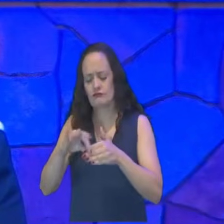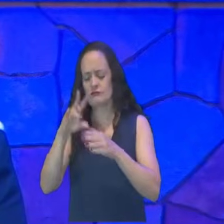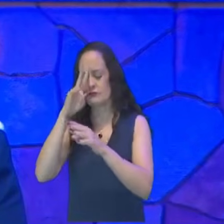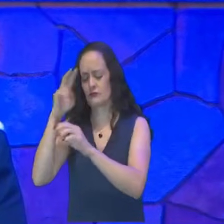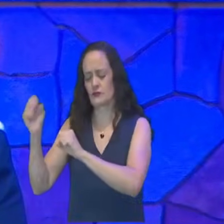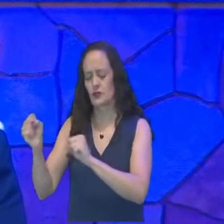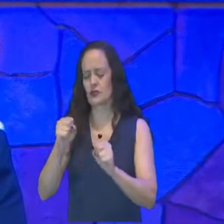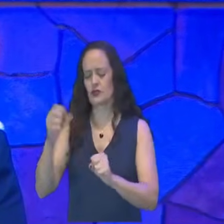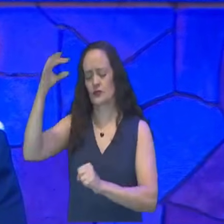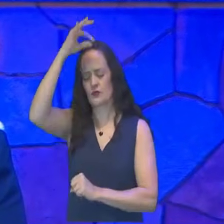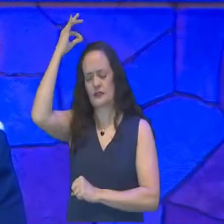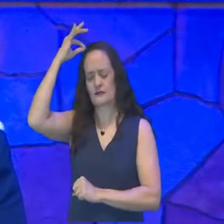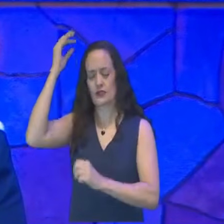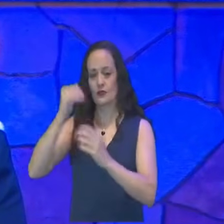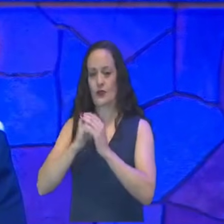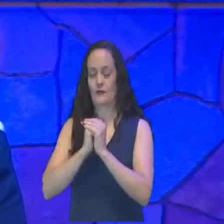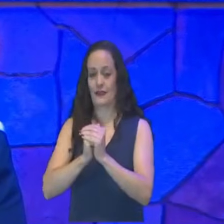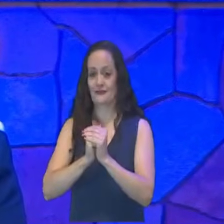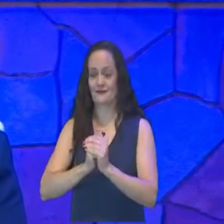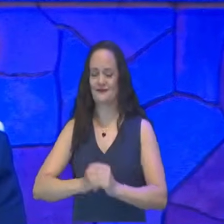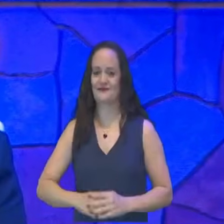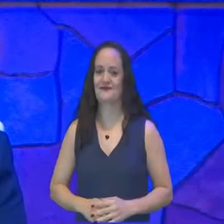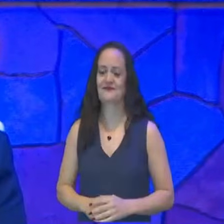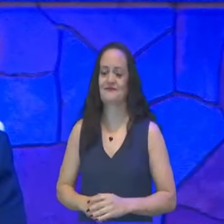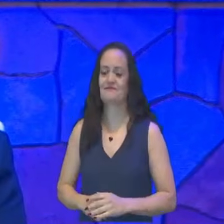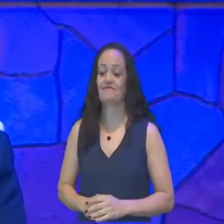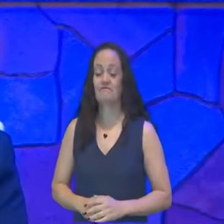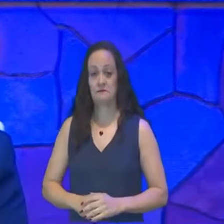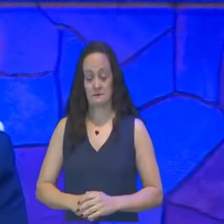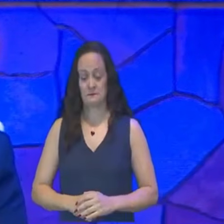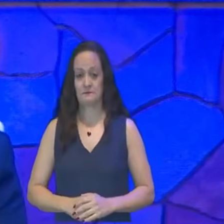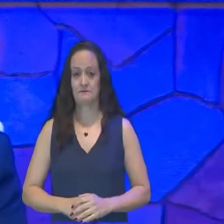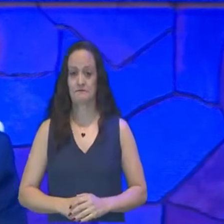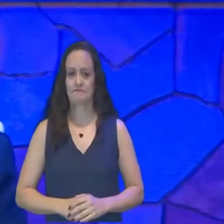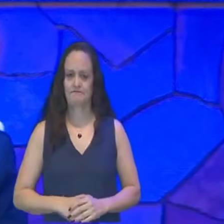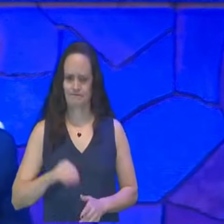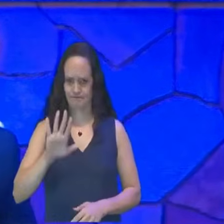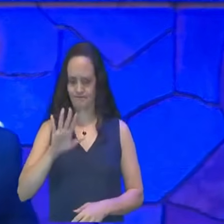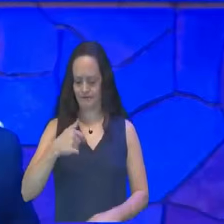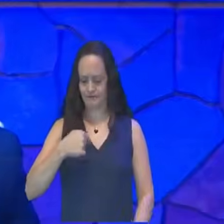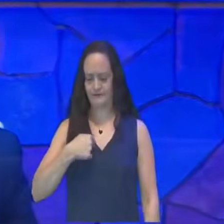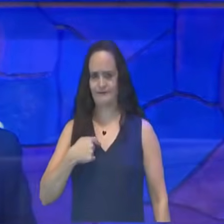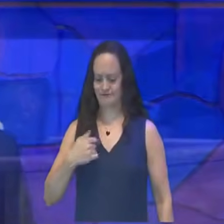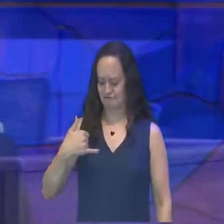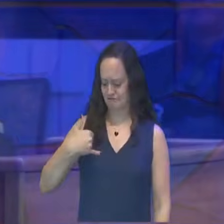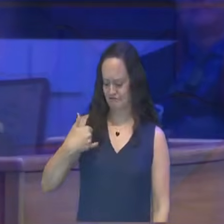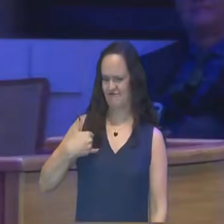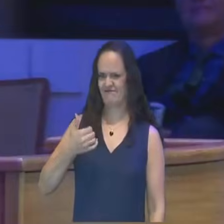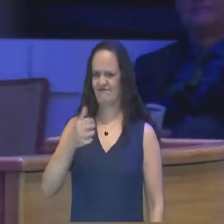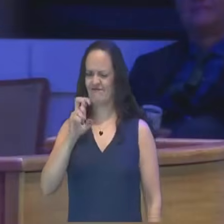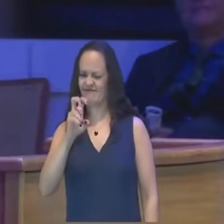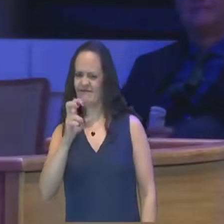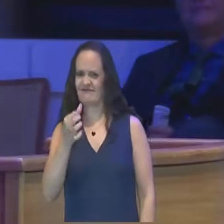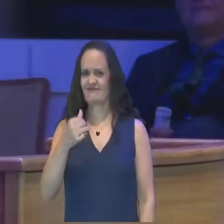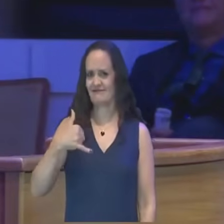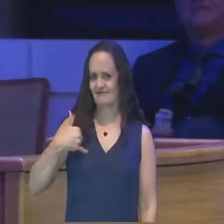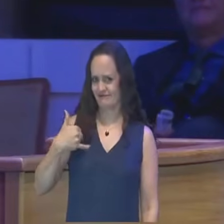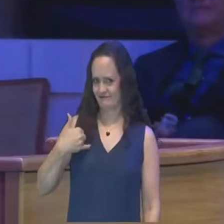do Espírito Santo. Amém. Meus irmãos, quando eu tinha cerca de 5, 6 anos de